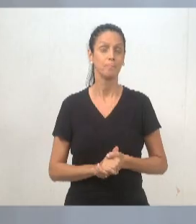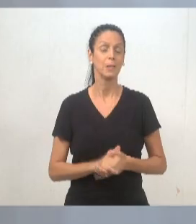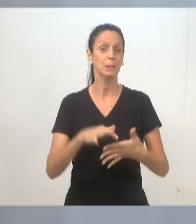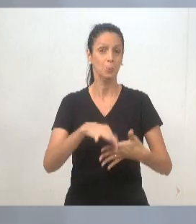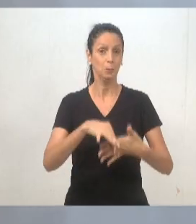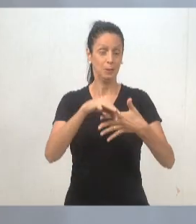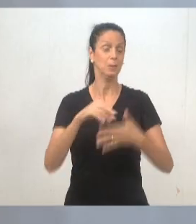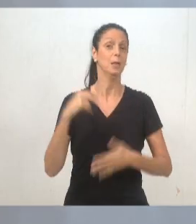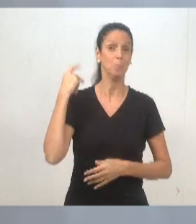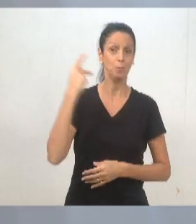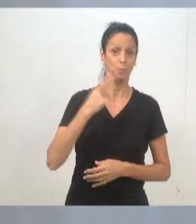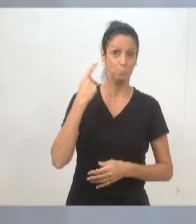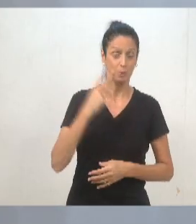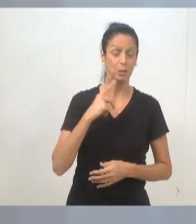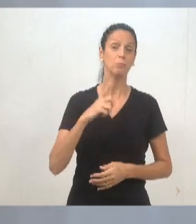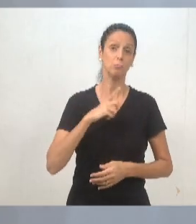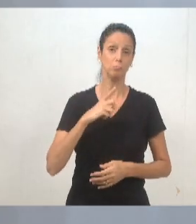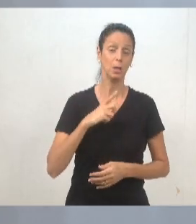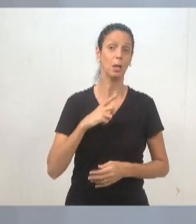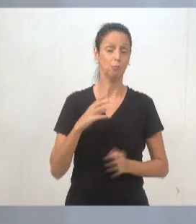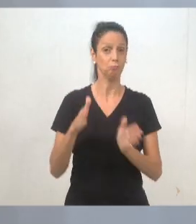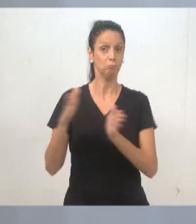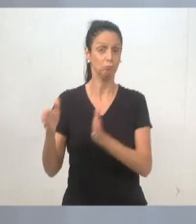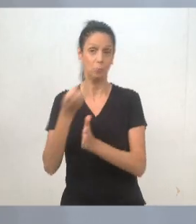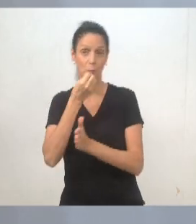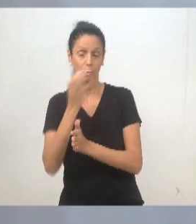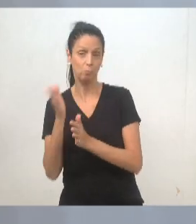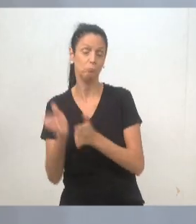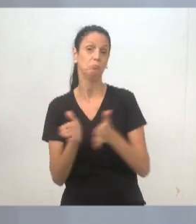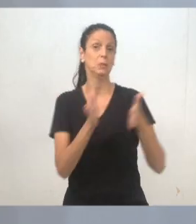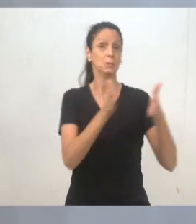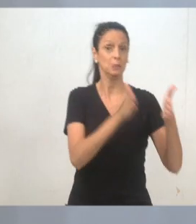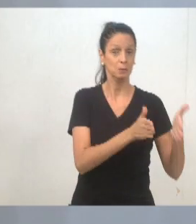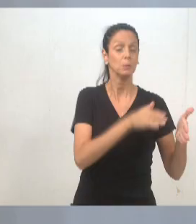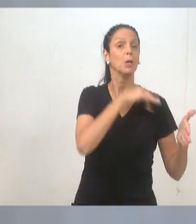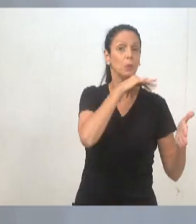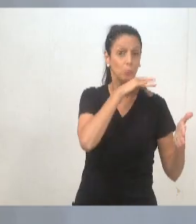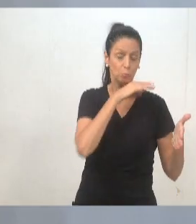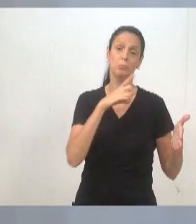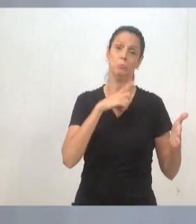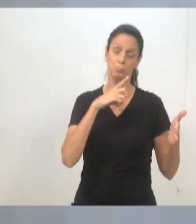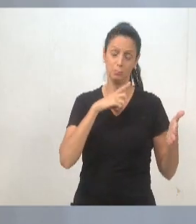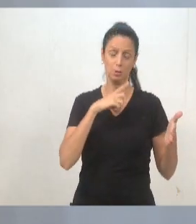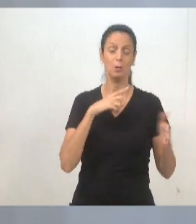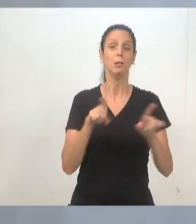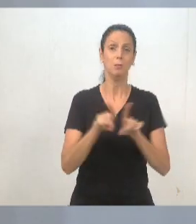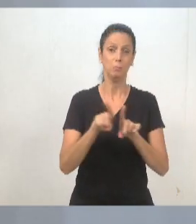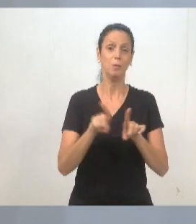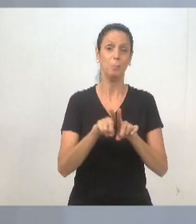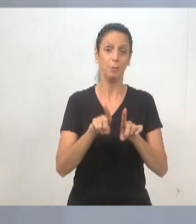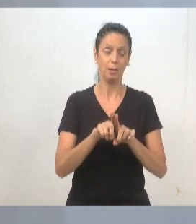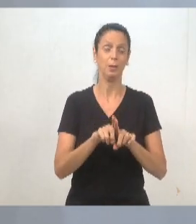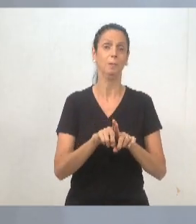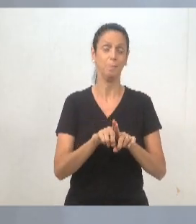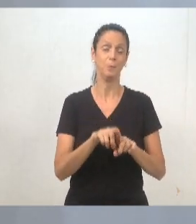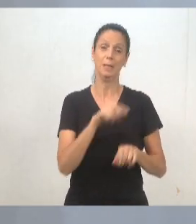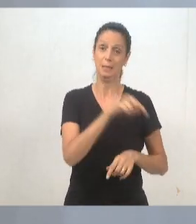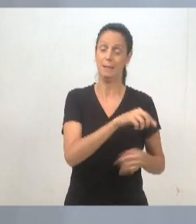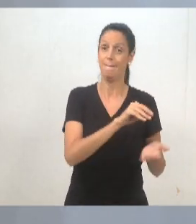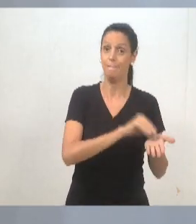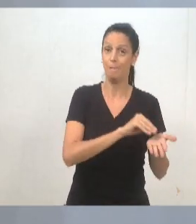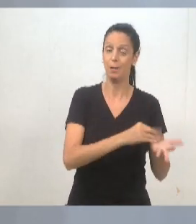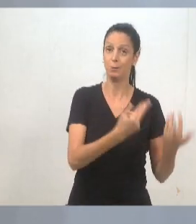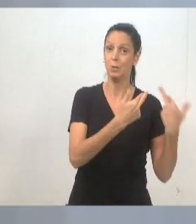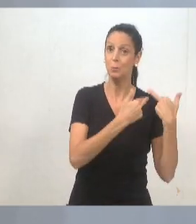político, porque existem líderes bons, existem líderes do bem, e também existem aqueles que não têm muita